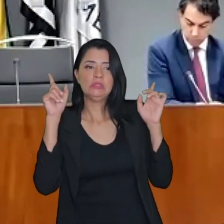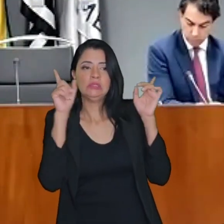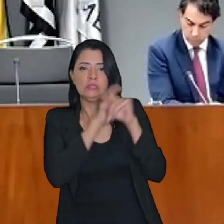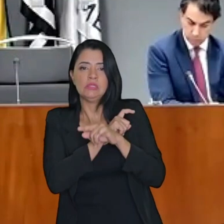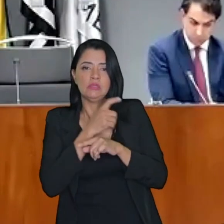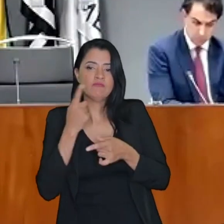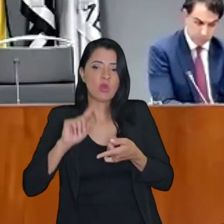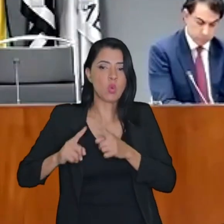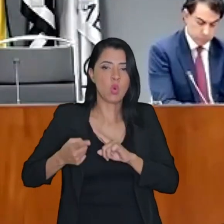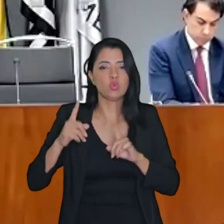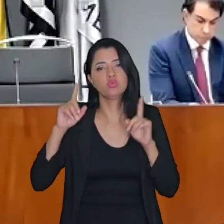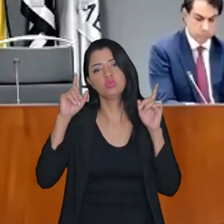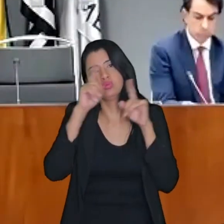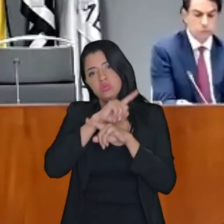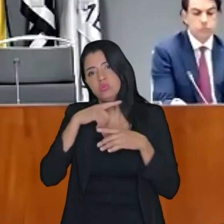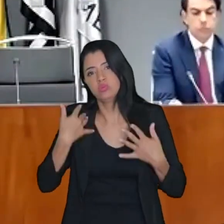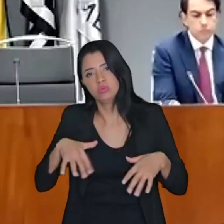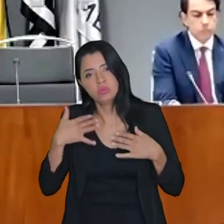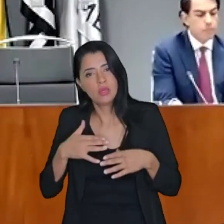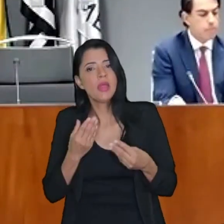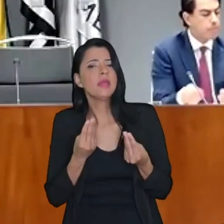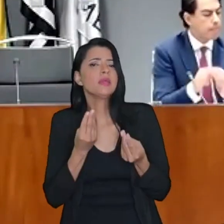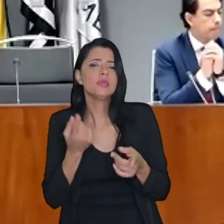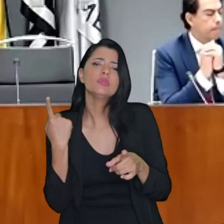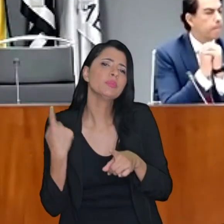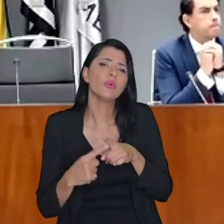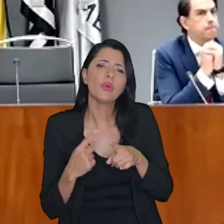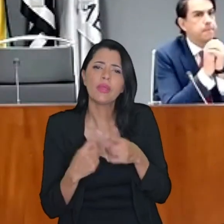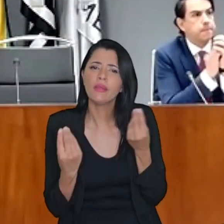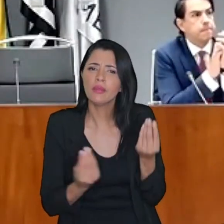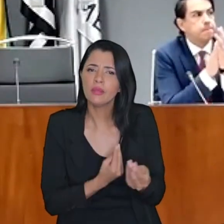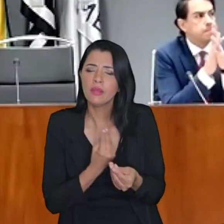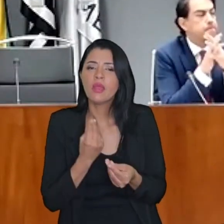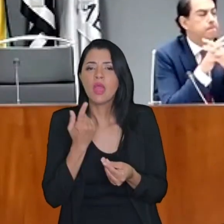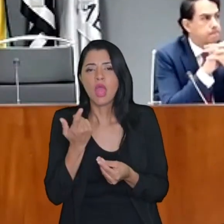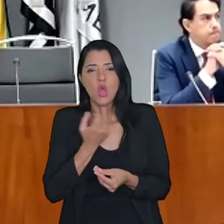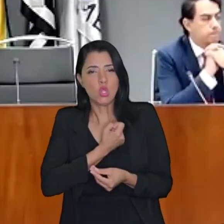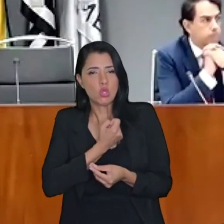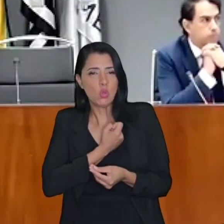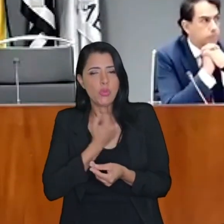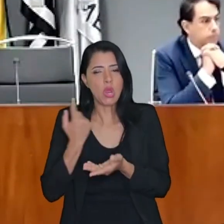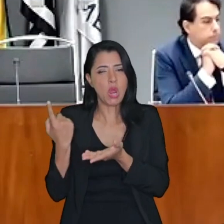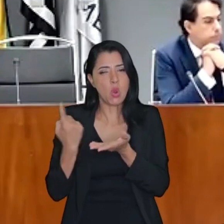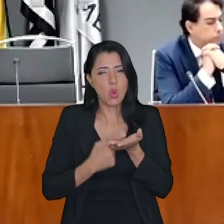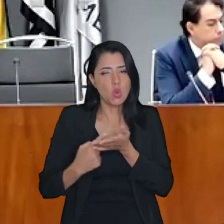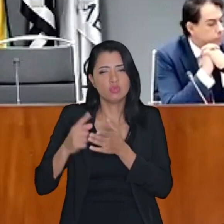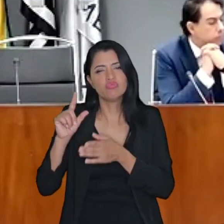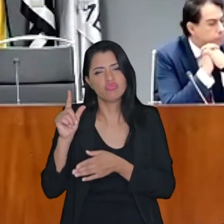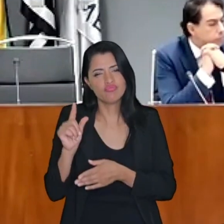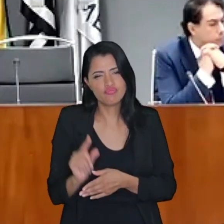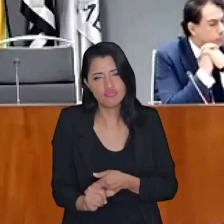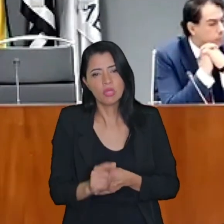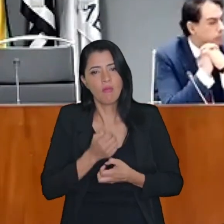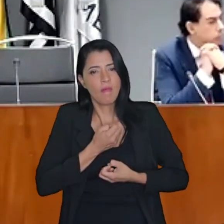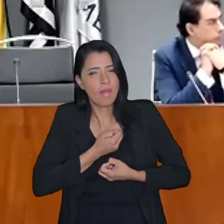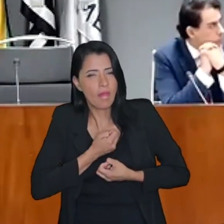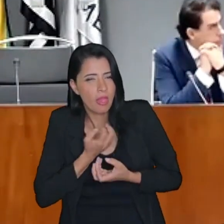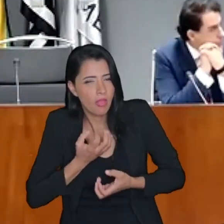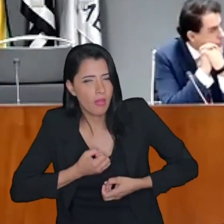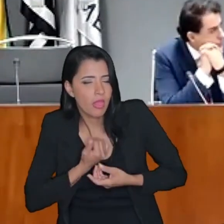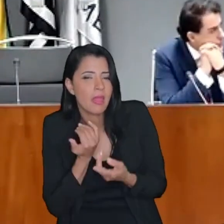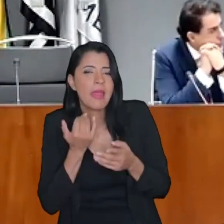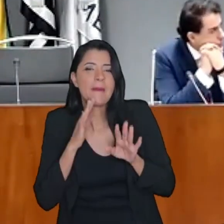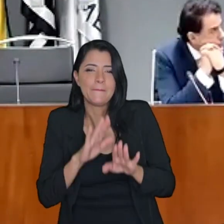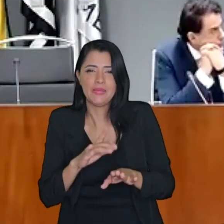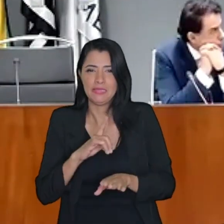a realização de acordos, e eu atribuo a isso a queda no número de acordos de colaboração premiada. No entanto,